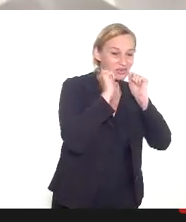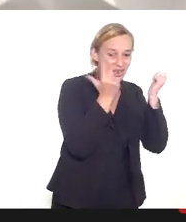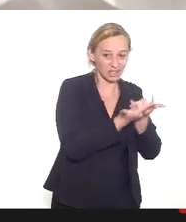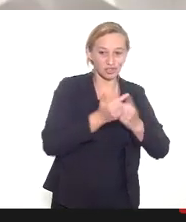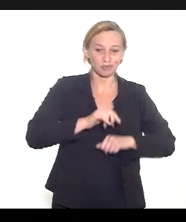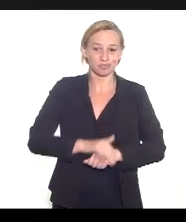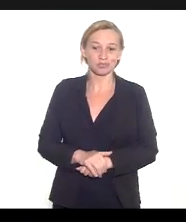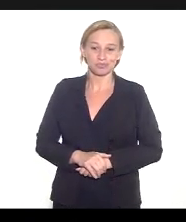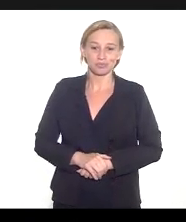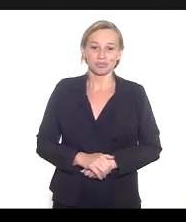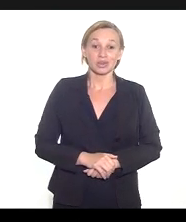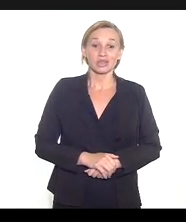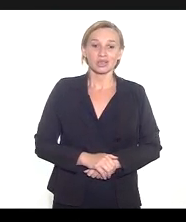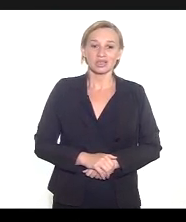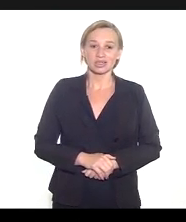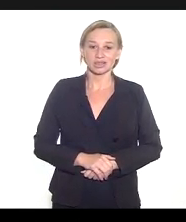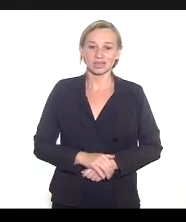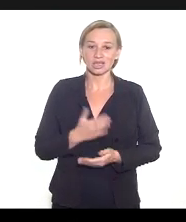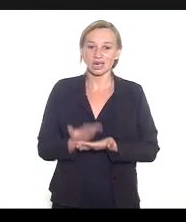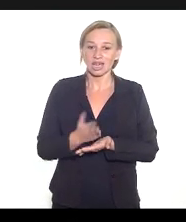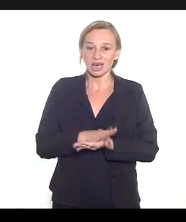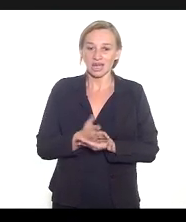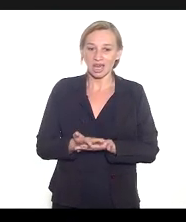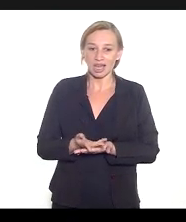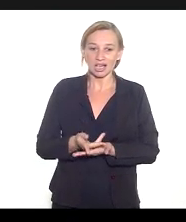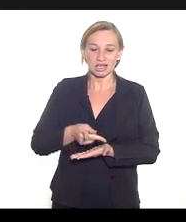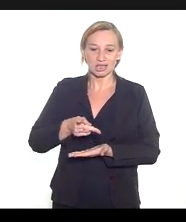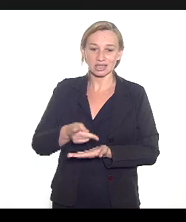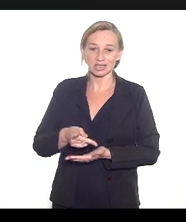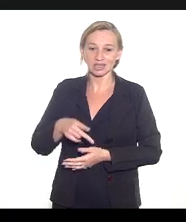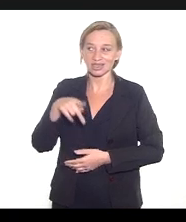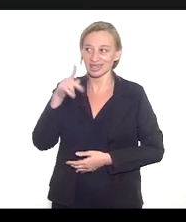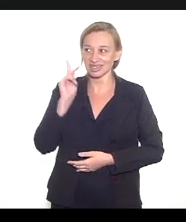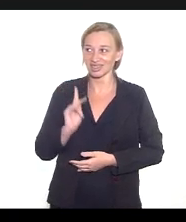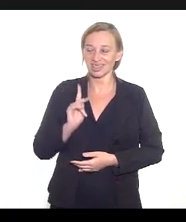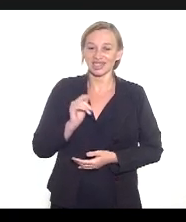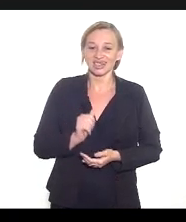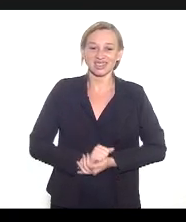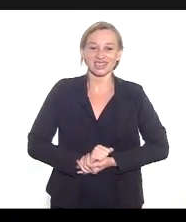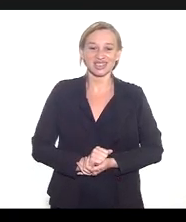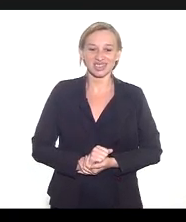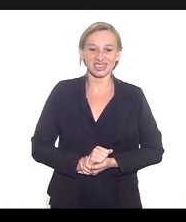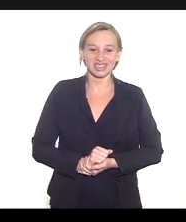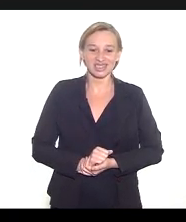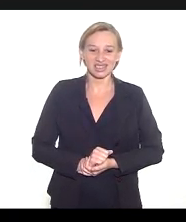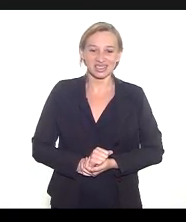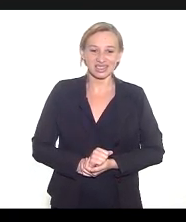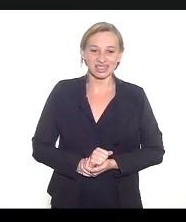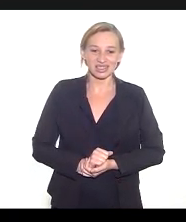alerj obrigado obrigado a todos estão para enterrada na mata cerrada audiência